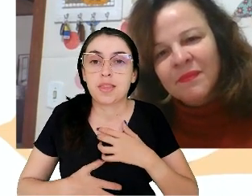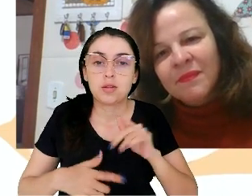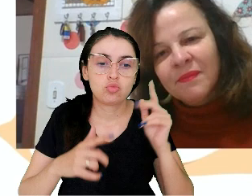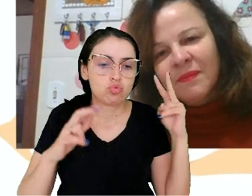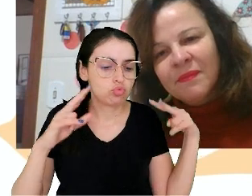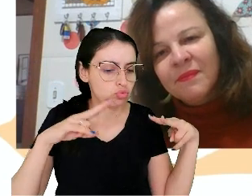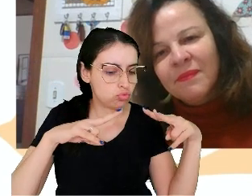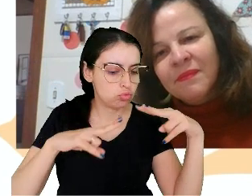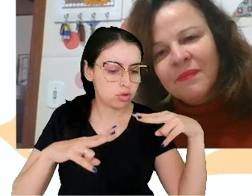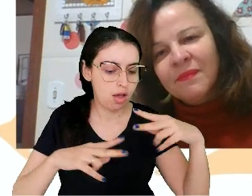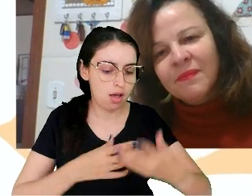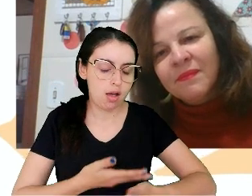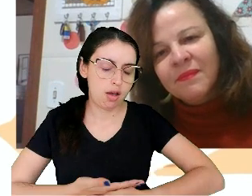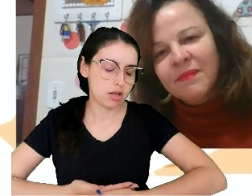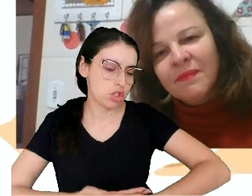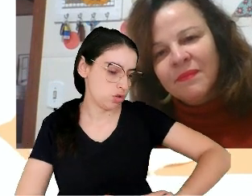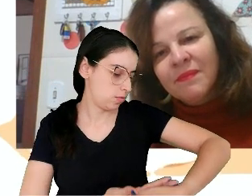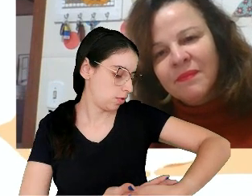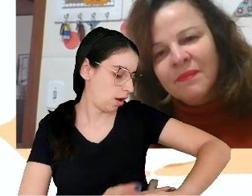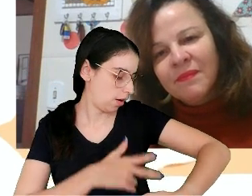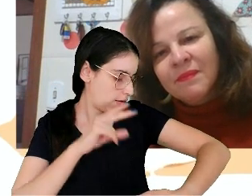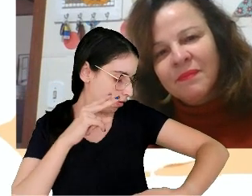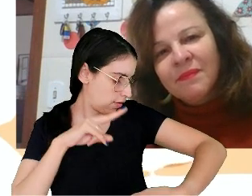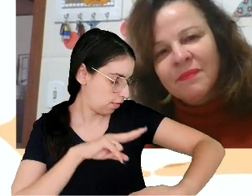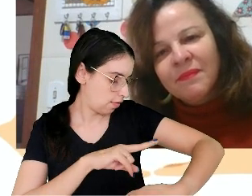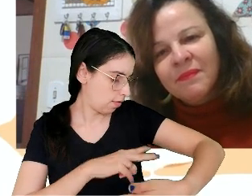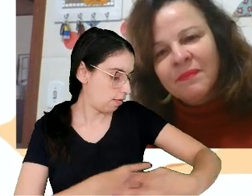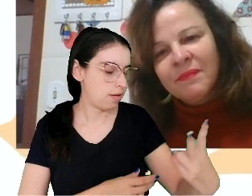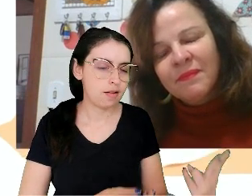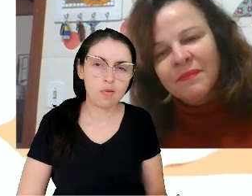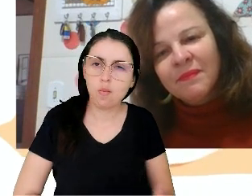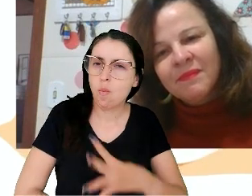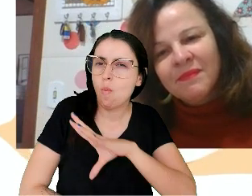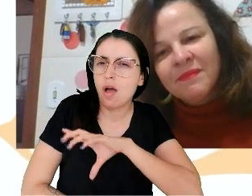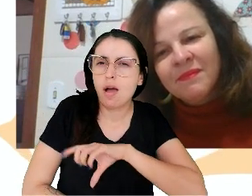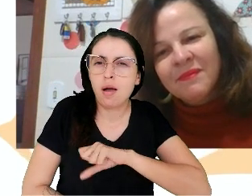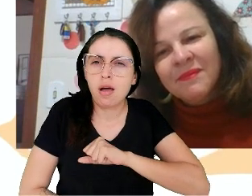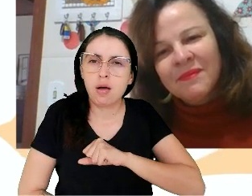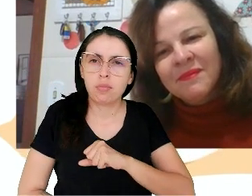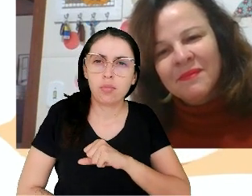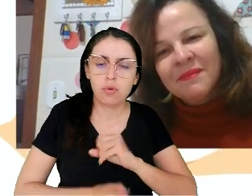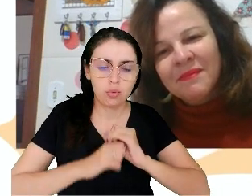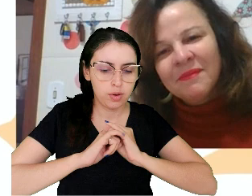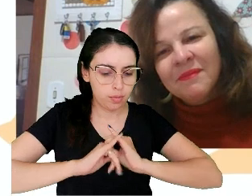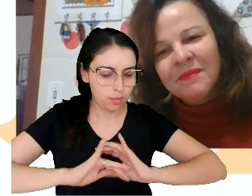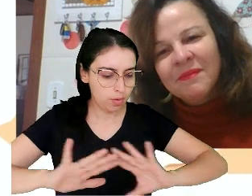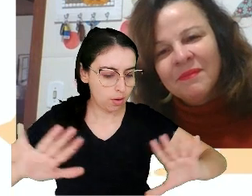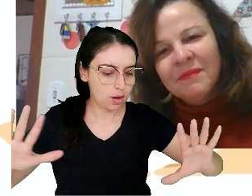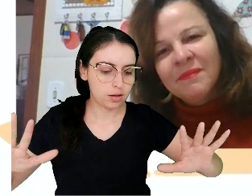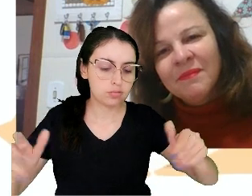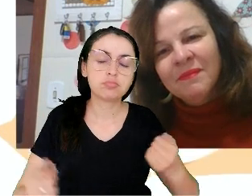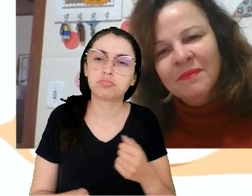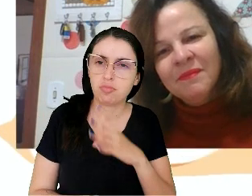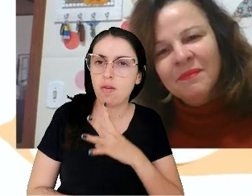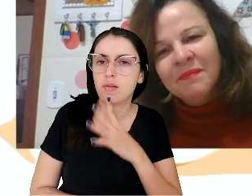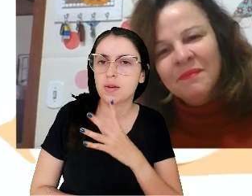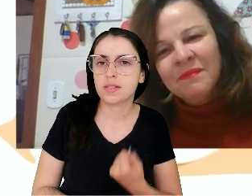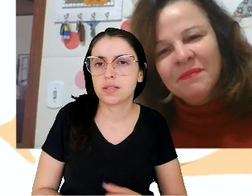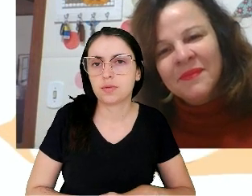troca de olhares entre a mãe e o filho, transmitindo um amor assim mais genuíno que a gente